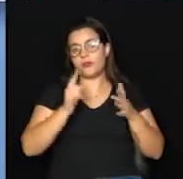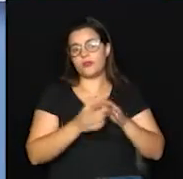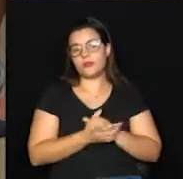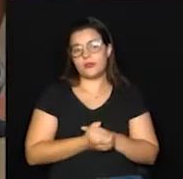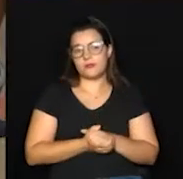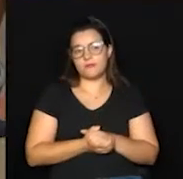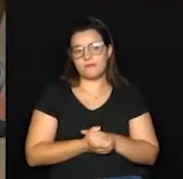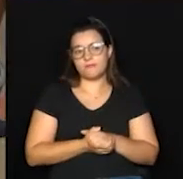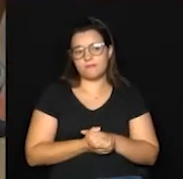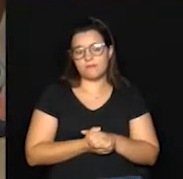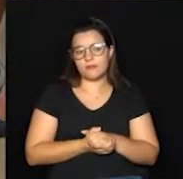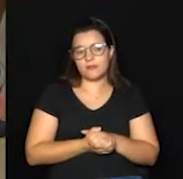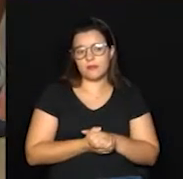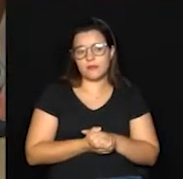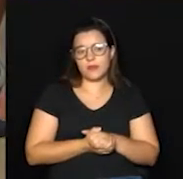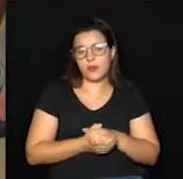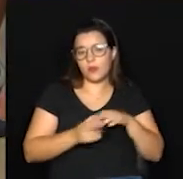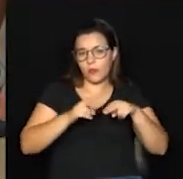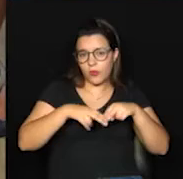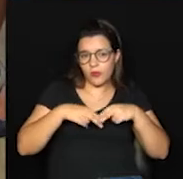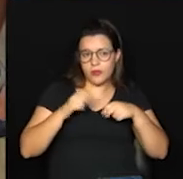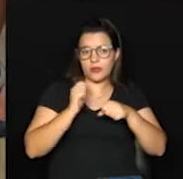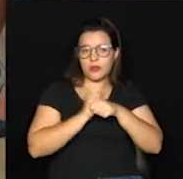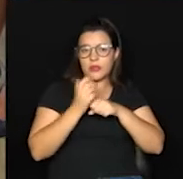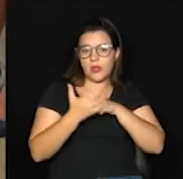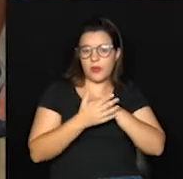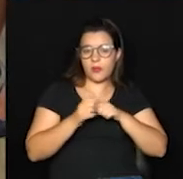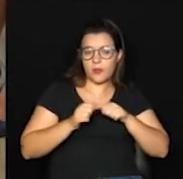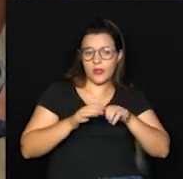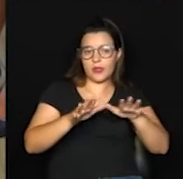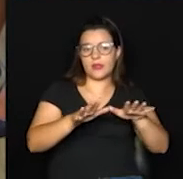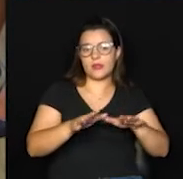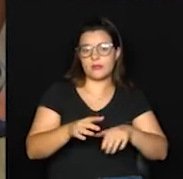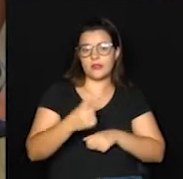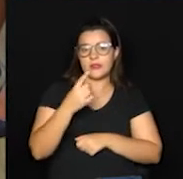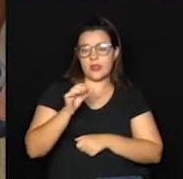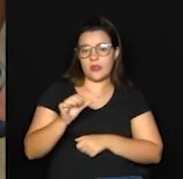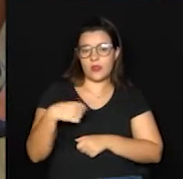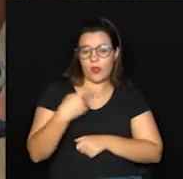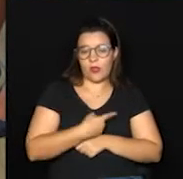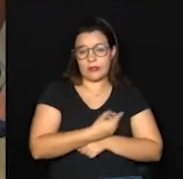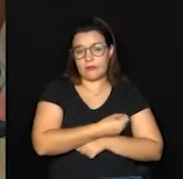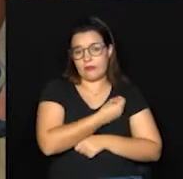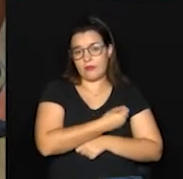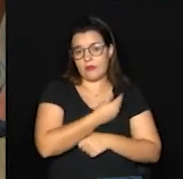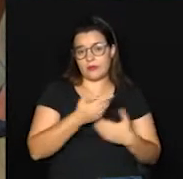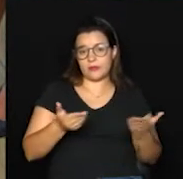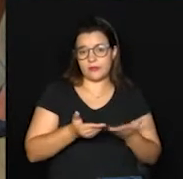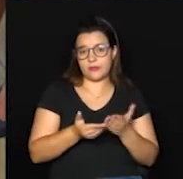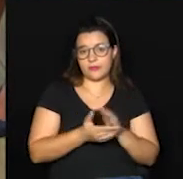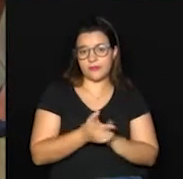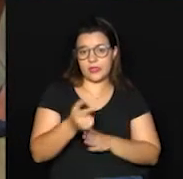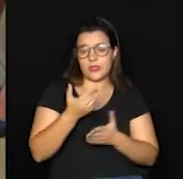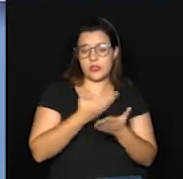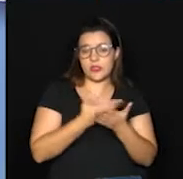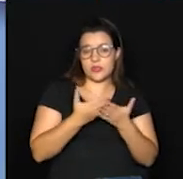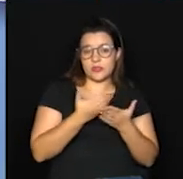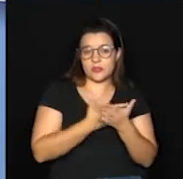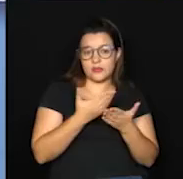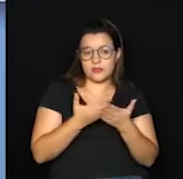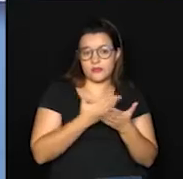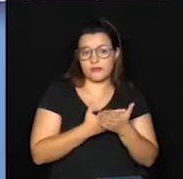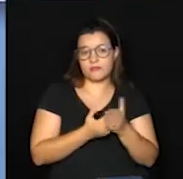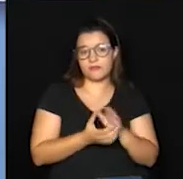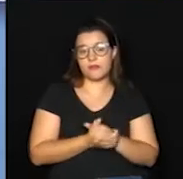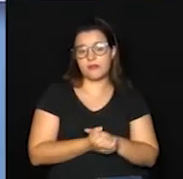Última colocação até por conta da pandemia da Covid-19 que nós estamos vivendo, né? Inclusive, esse estudo, ele